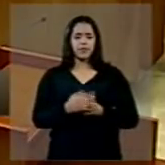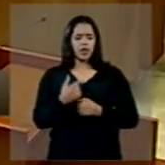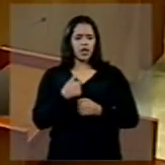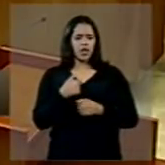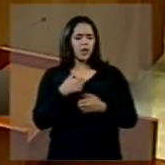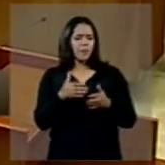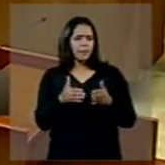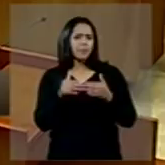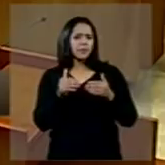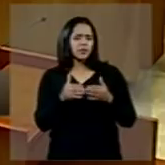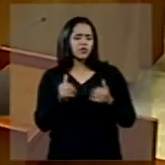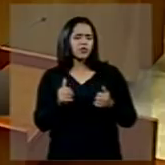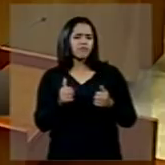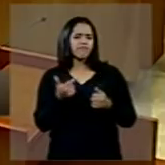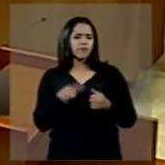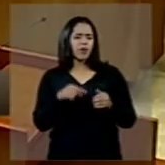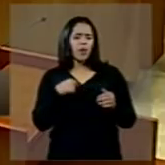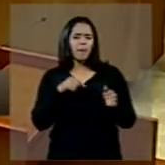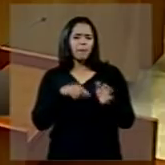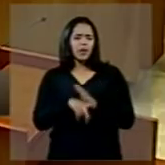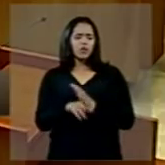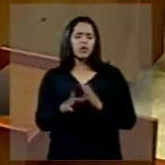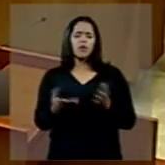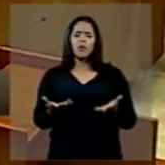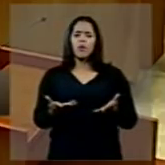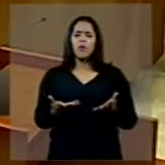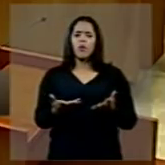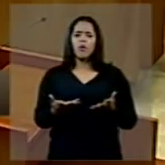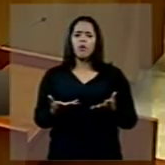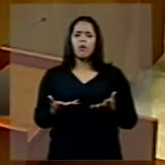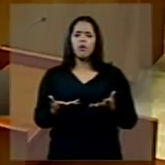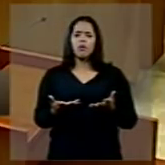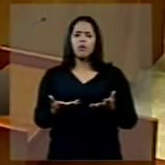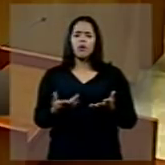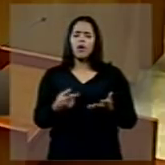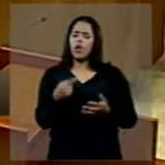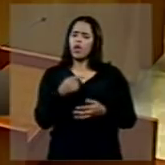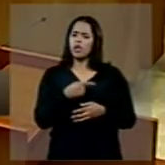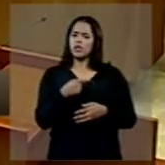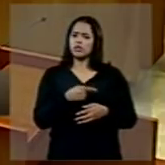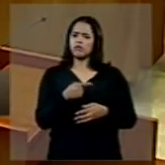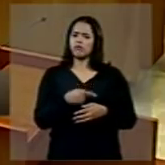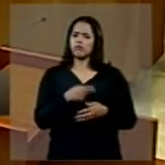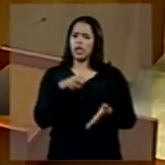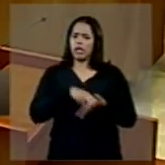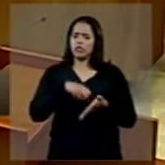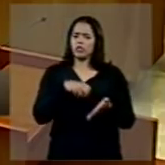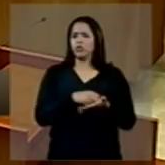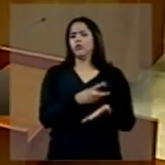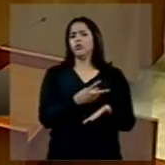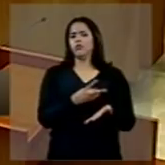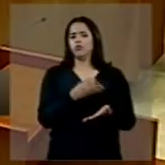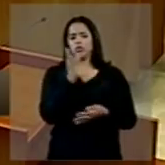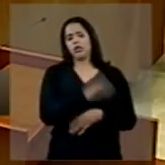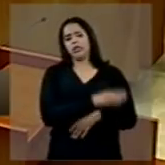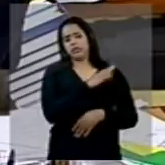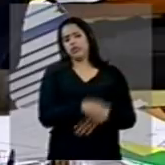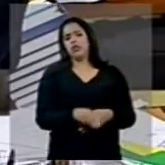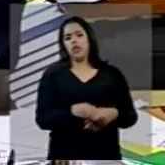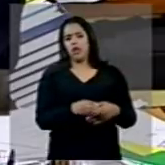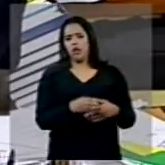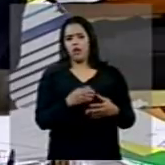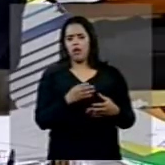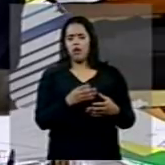né? Eu perguntei, escuta, essa sanção extrema... né? Ela decorre